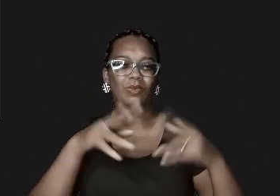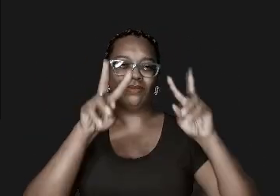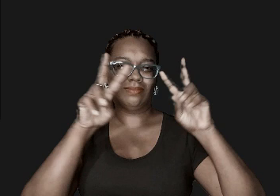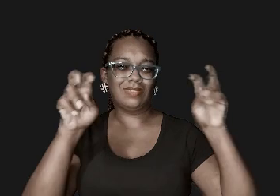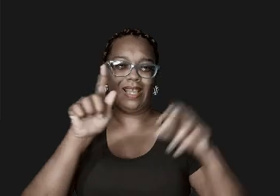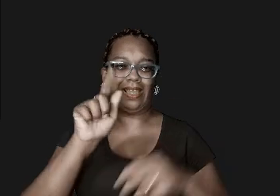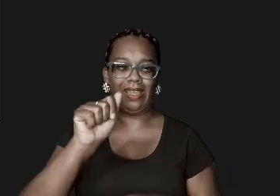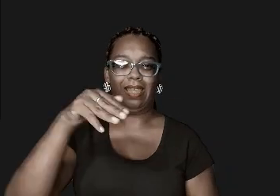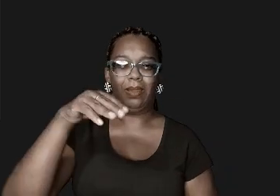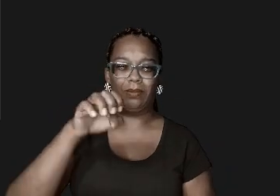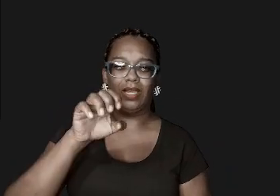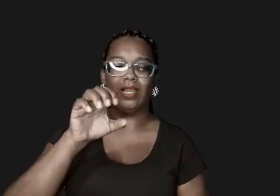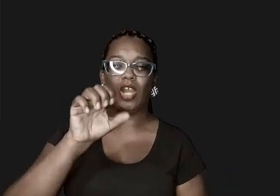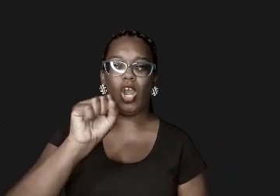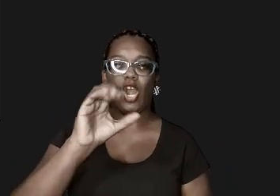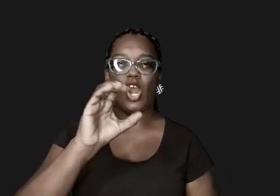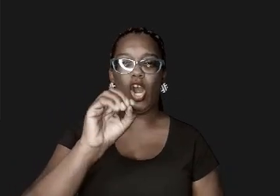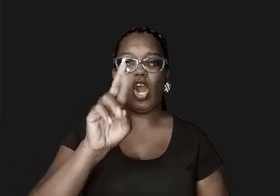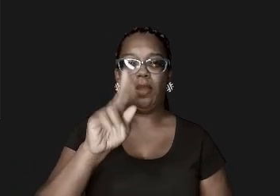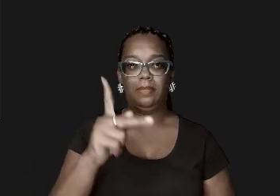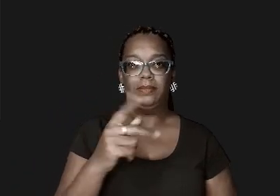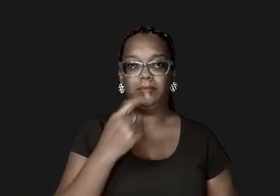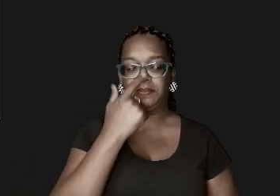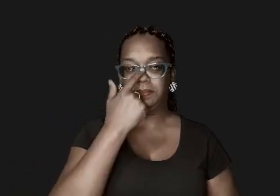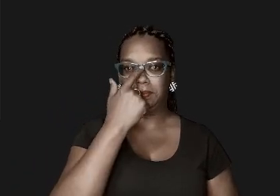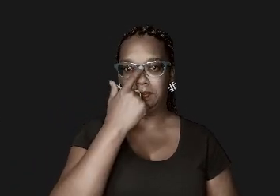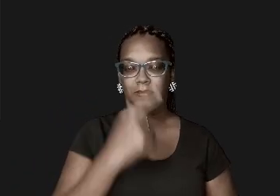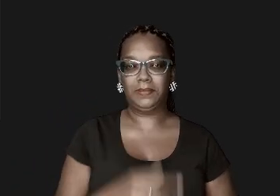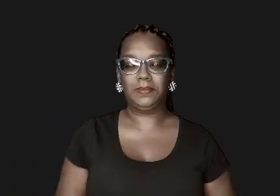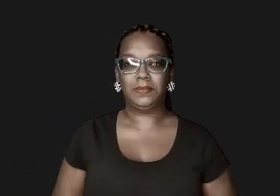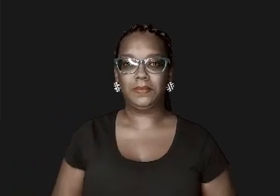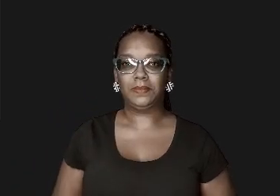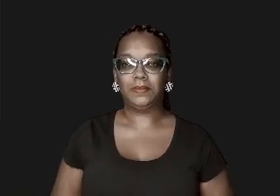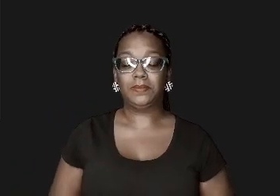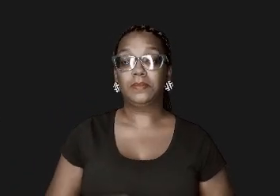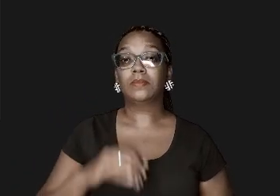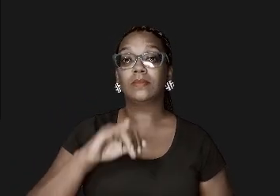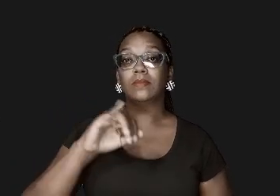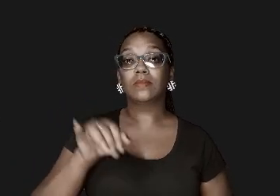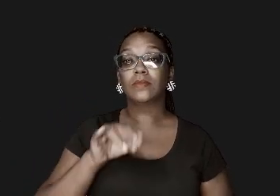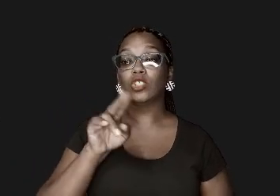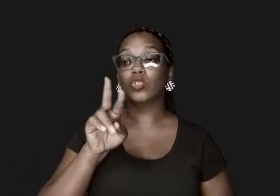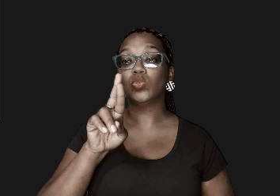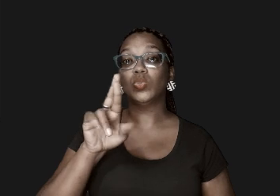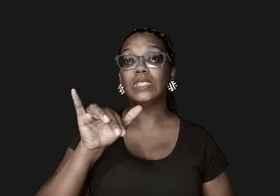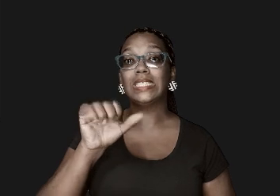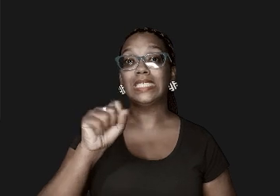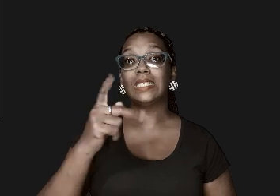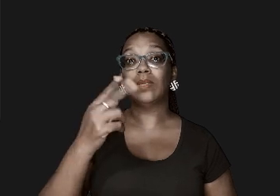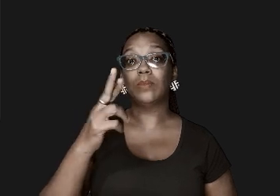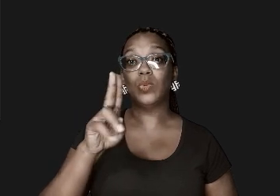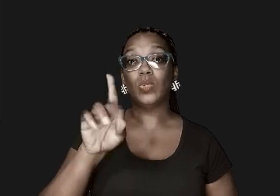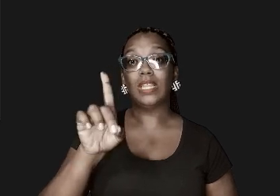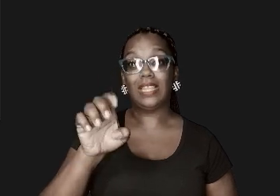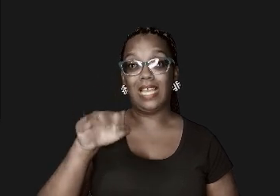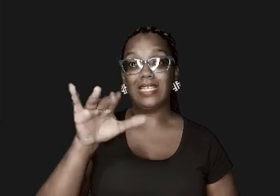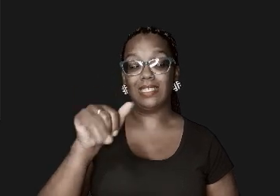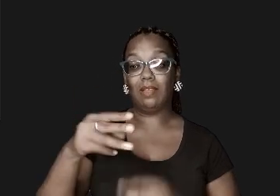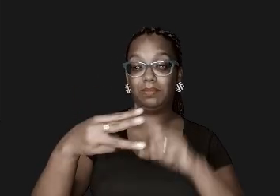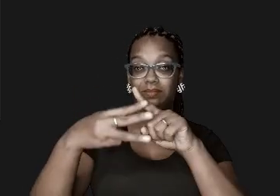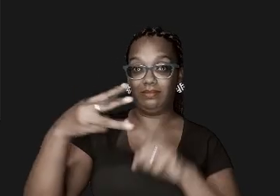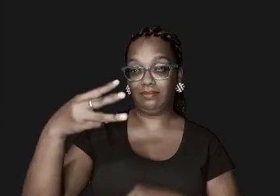que terceiros desavisados adquire um título e é muito do que o próprio Otávio explicou aqui do caso game corpus